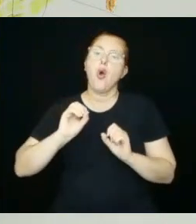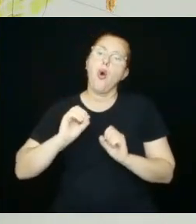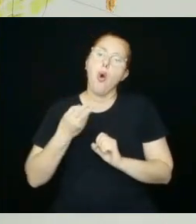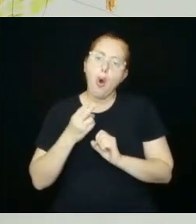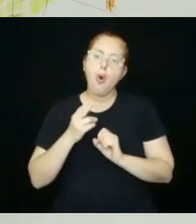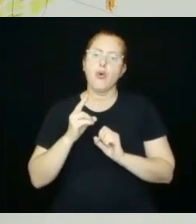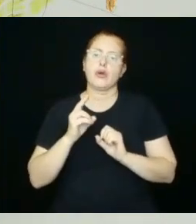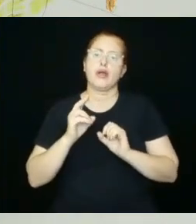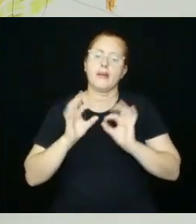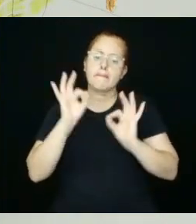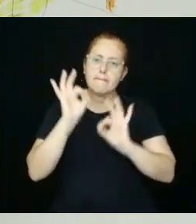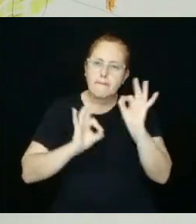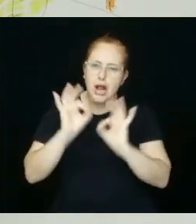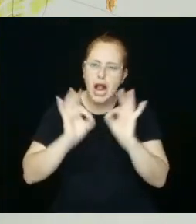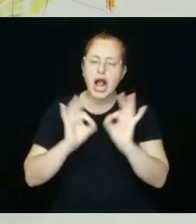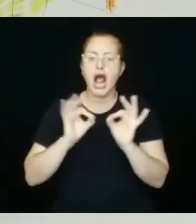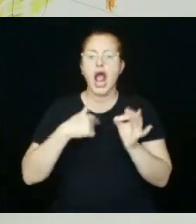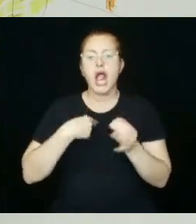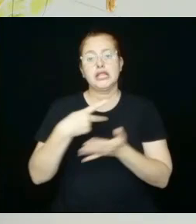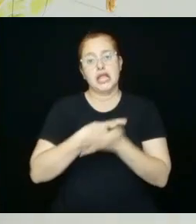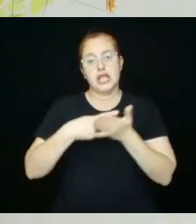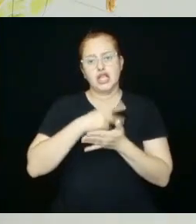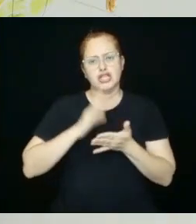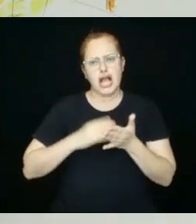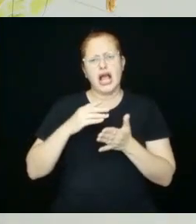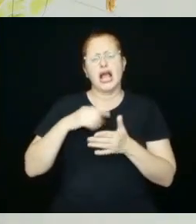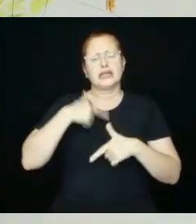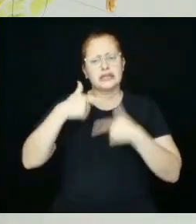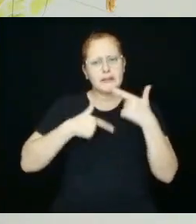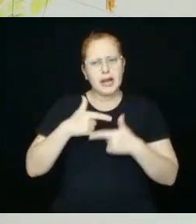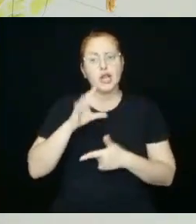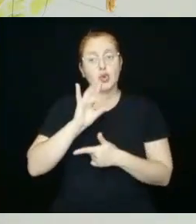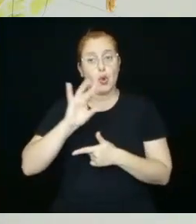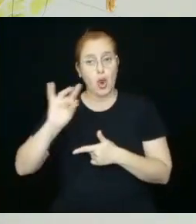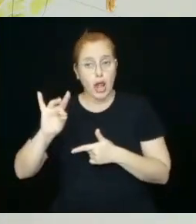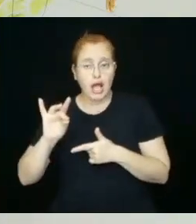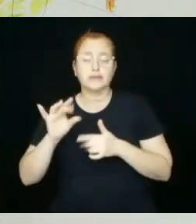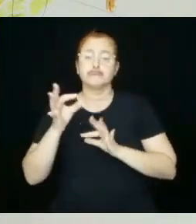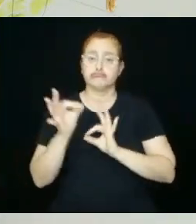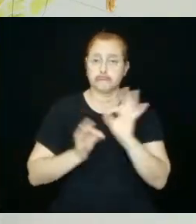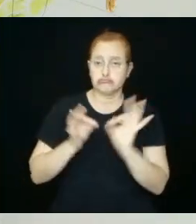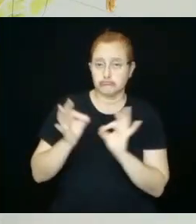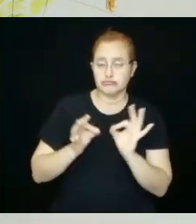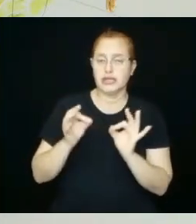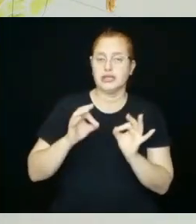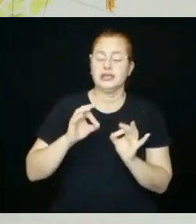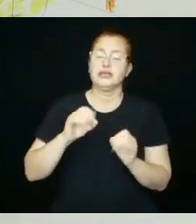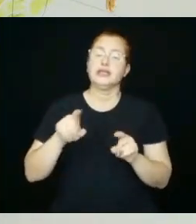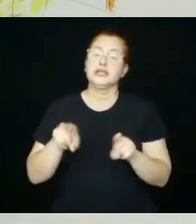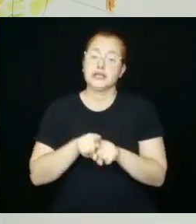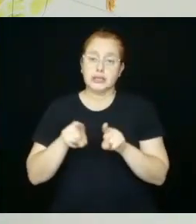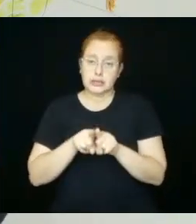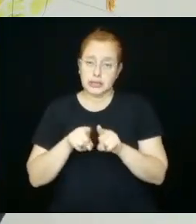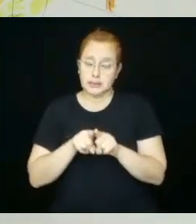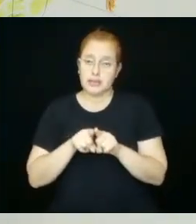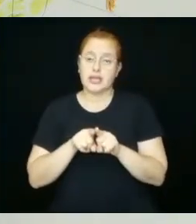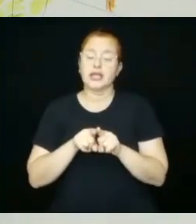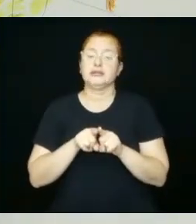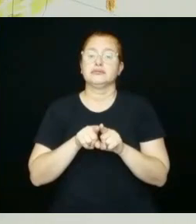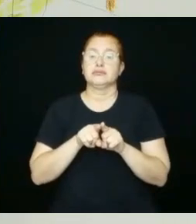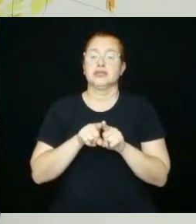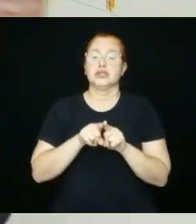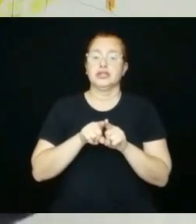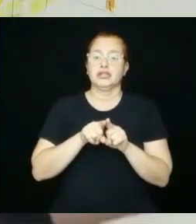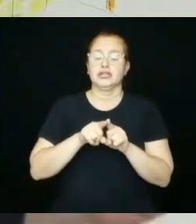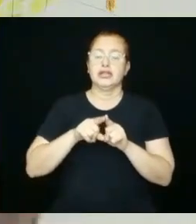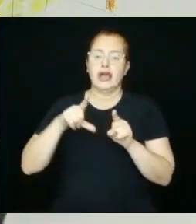né? Que quando eu estou desenhando eu já trabalho pensando colagem e montagem. Mas tem outra camada que é tu pegar e tirar